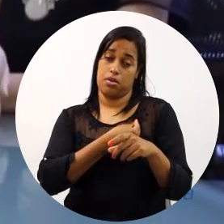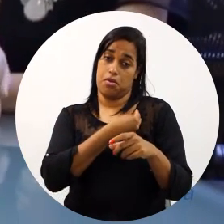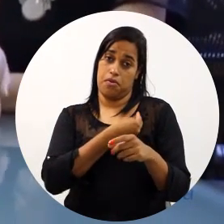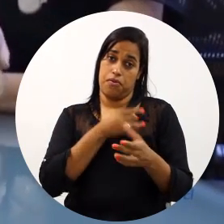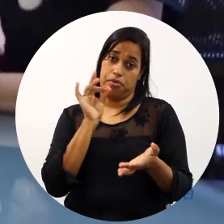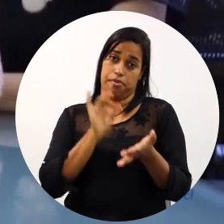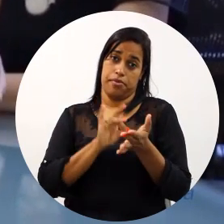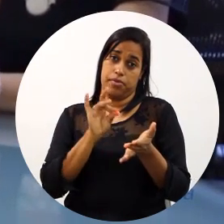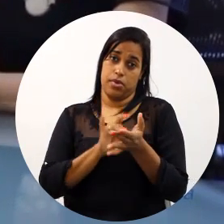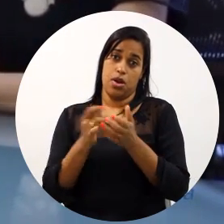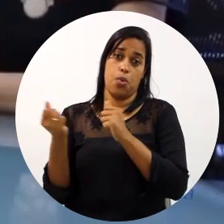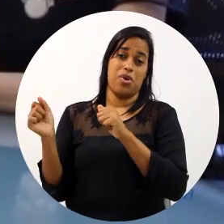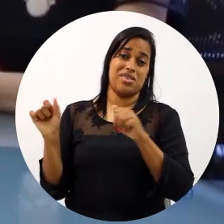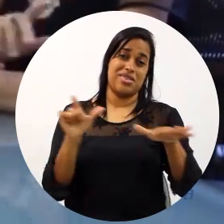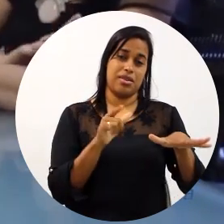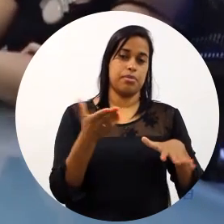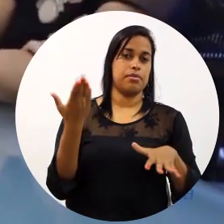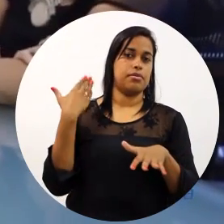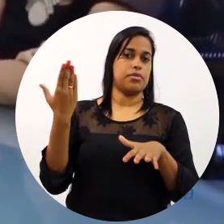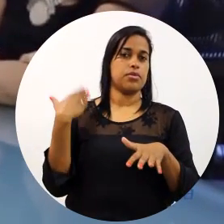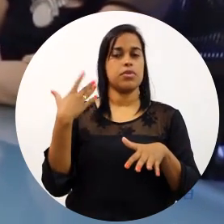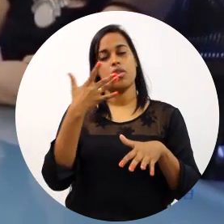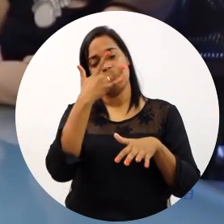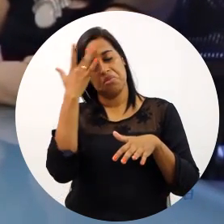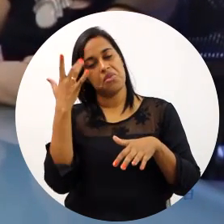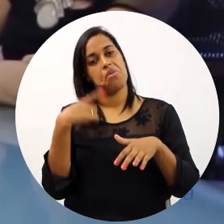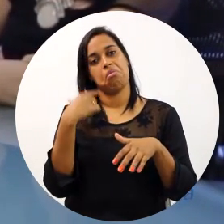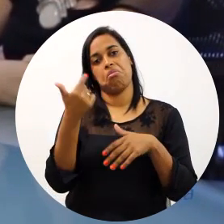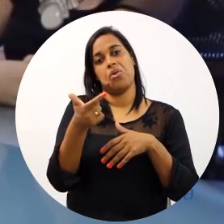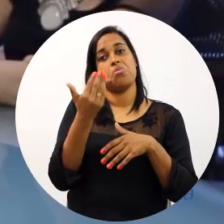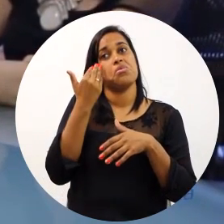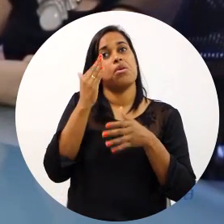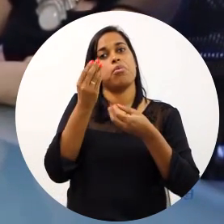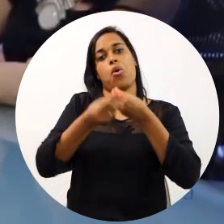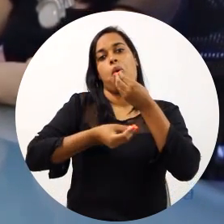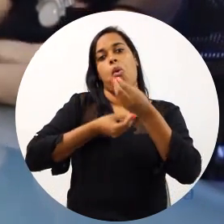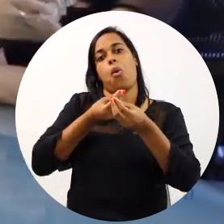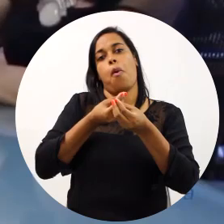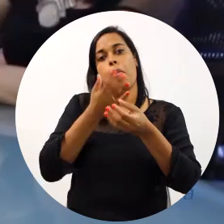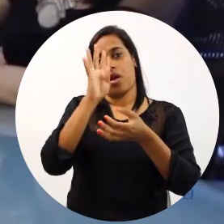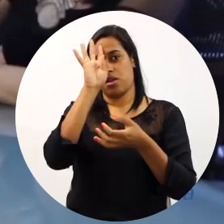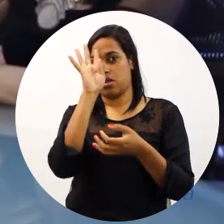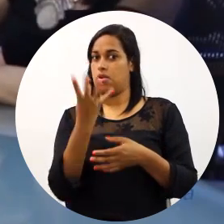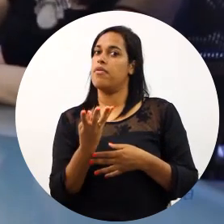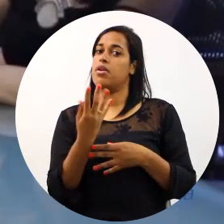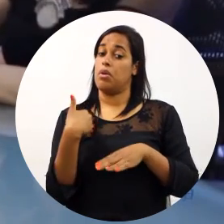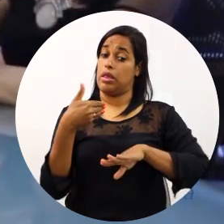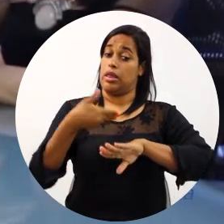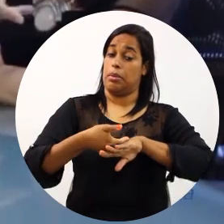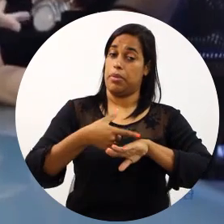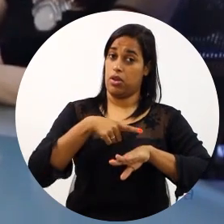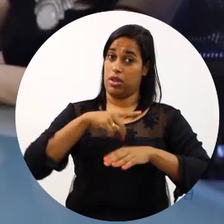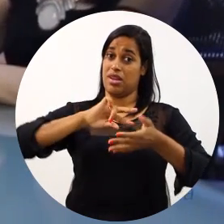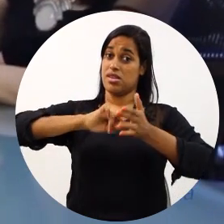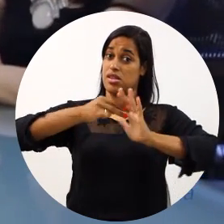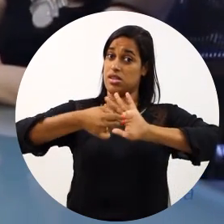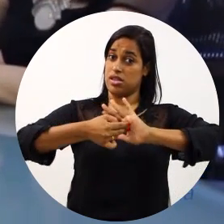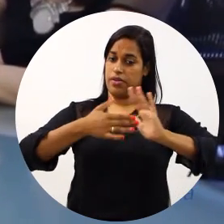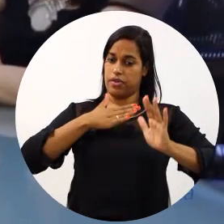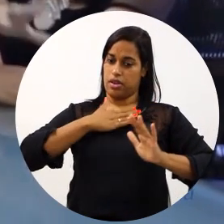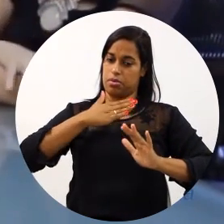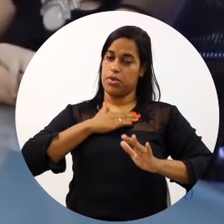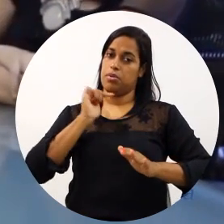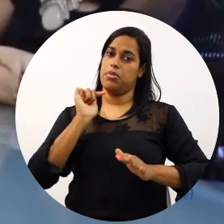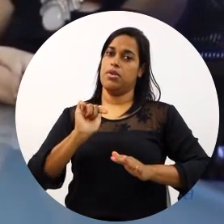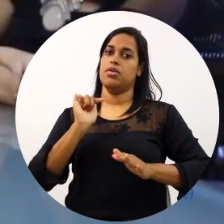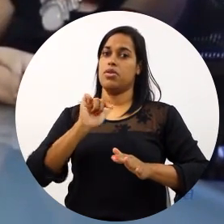real uma semana antes, onde as pessoas não estavam preparadas, ou seja, quando está perto, quando tem significado para mim. É